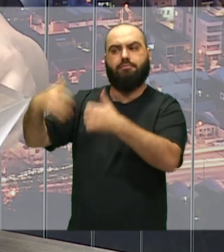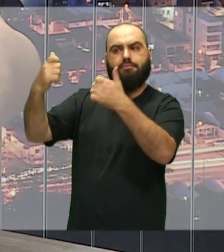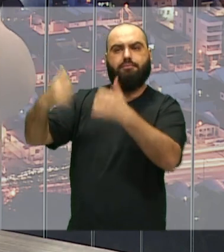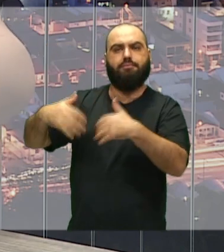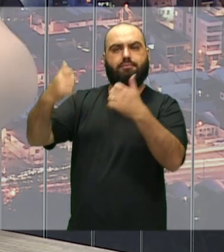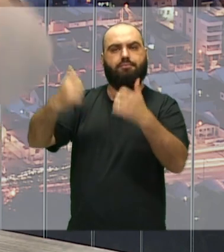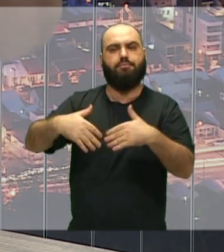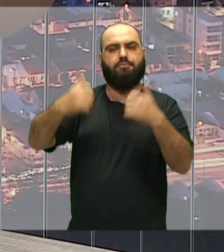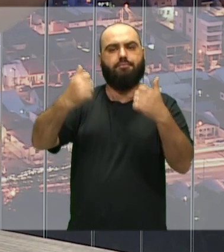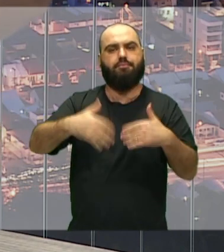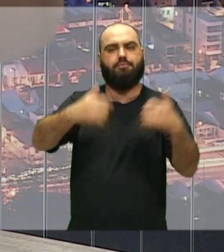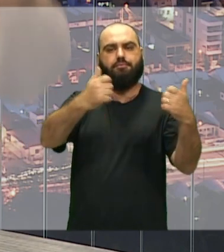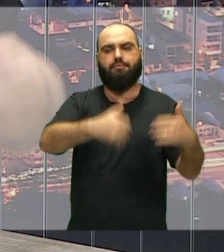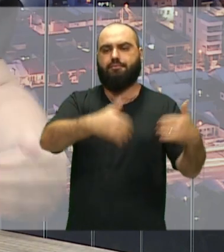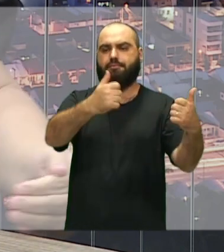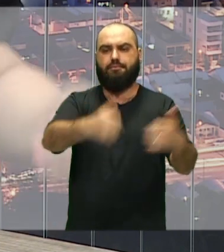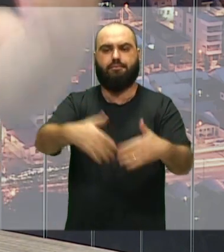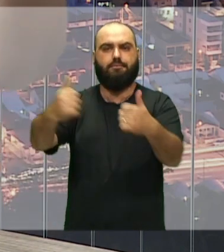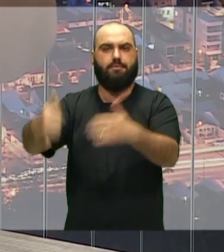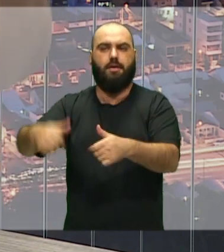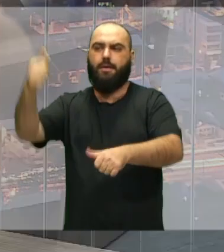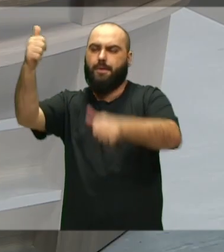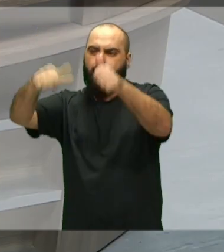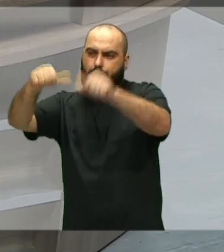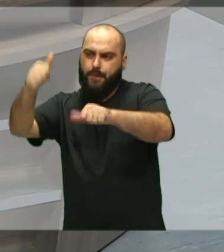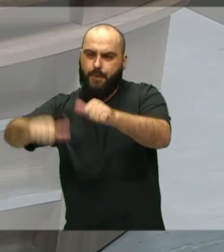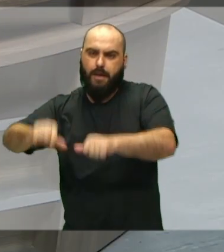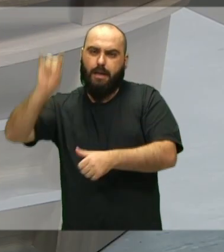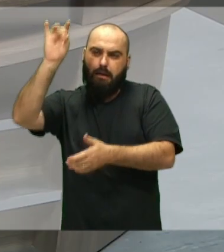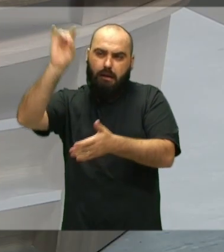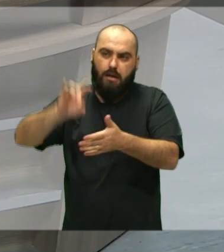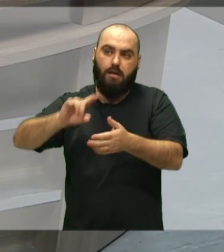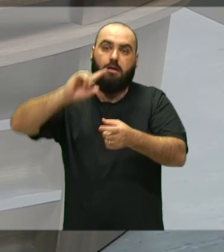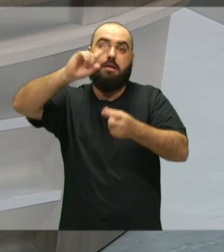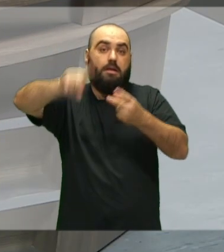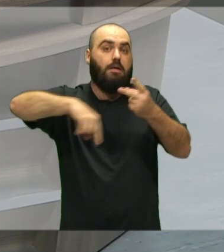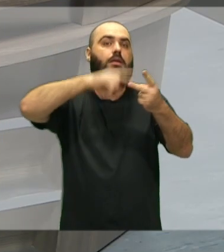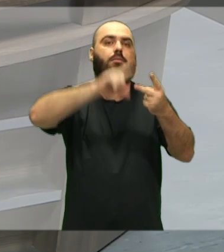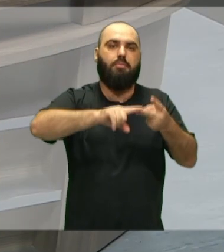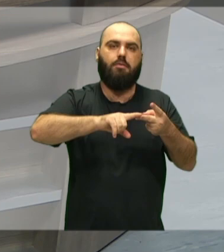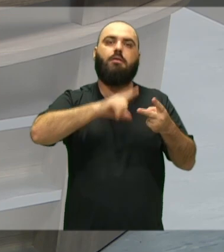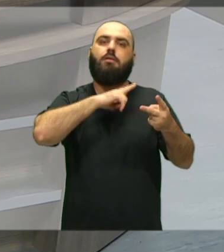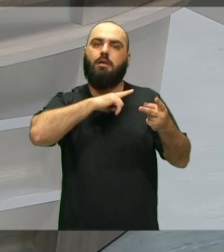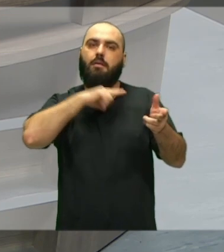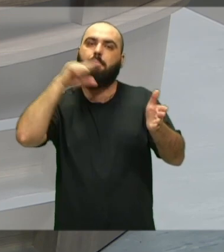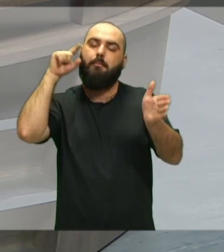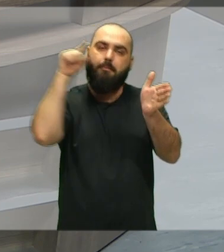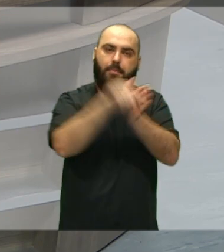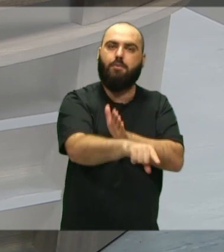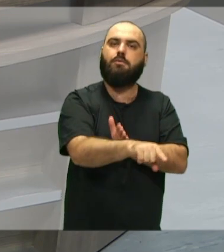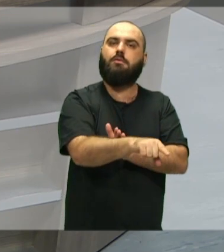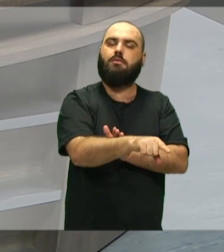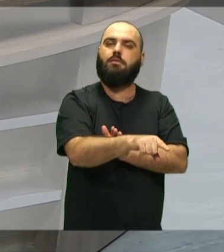com a jurisprudência, com as análises de cada ponto e depois ela vai ainda poder treinar,